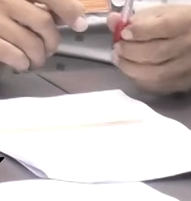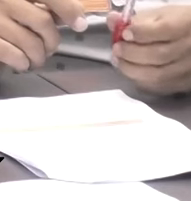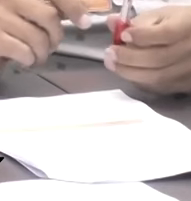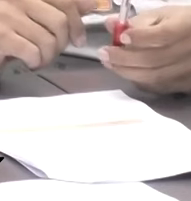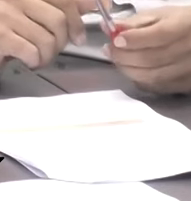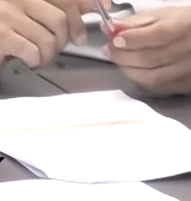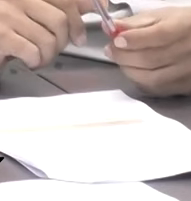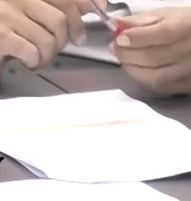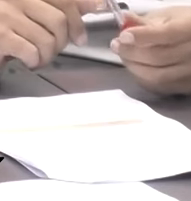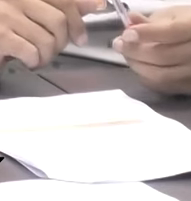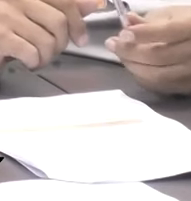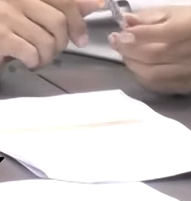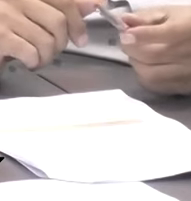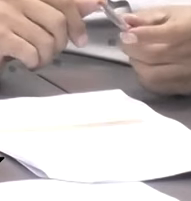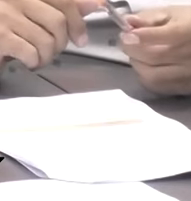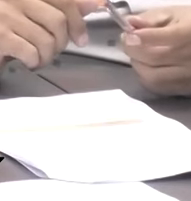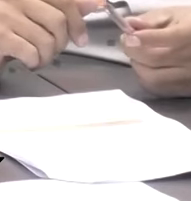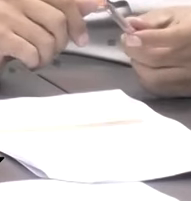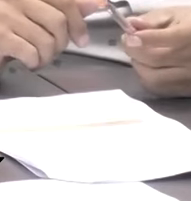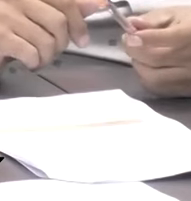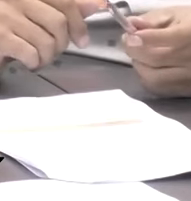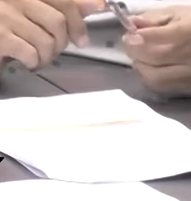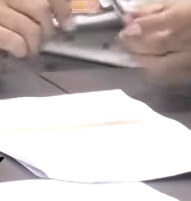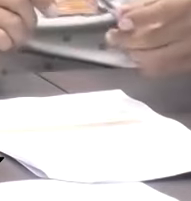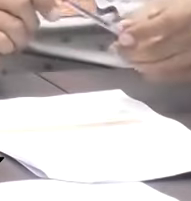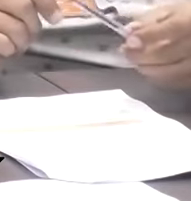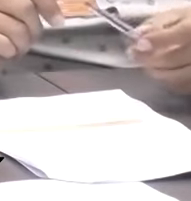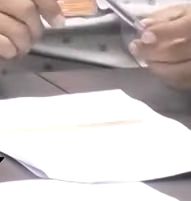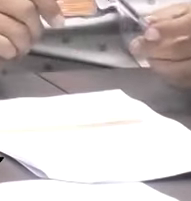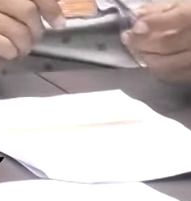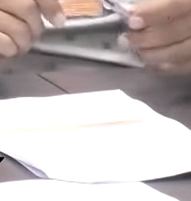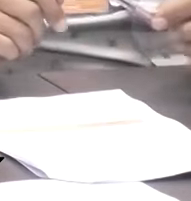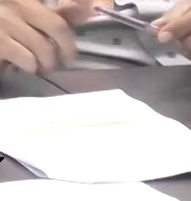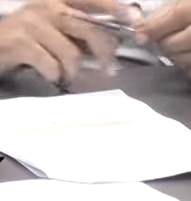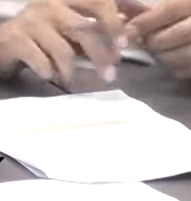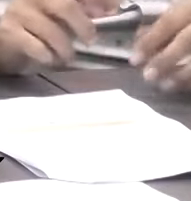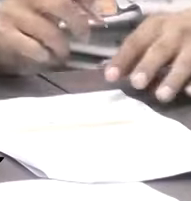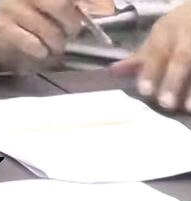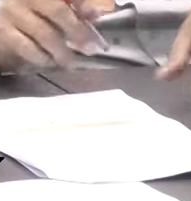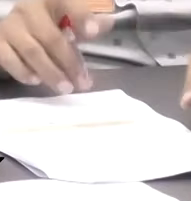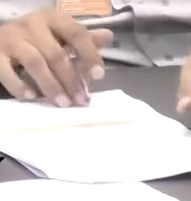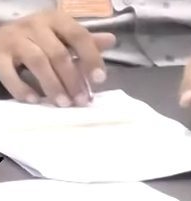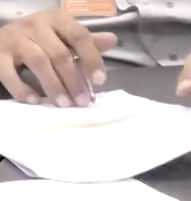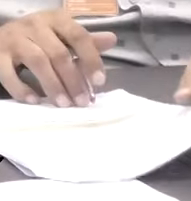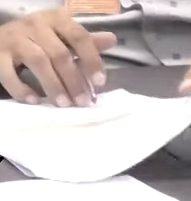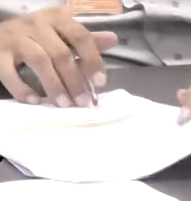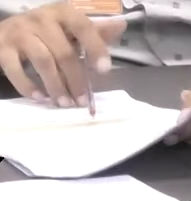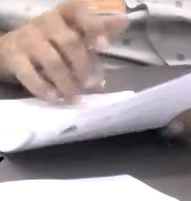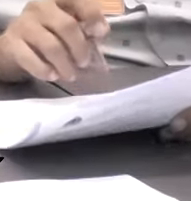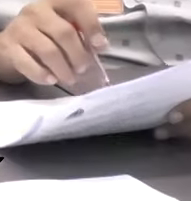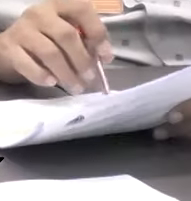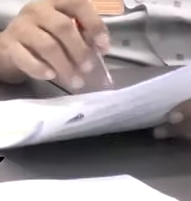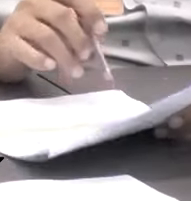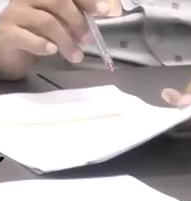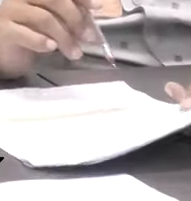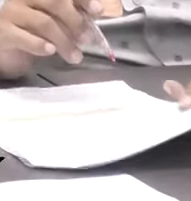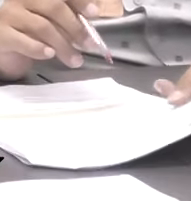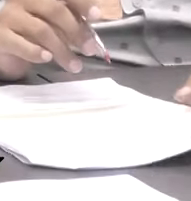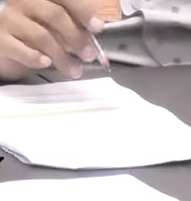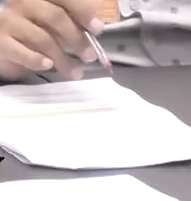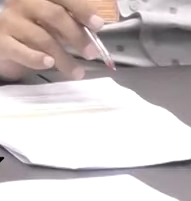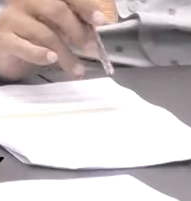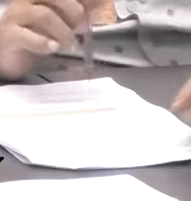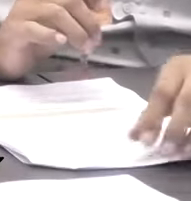qualquer censura. Então, me parece que, apesar da ótima, boa